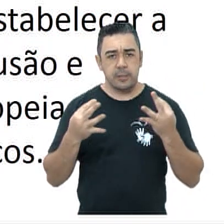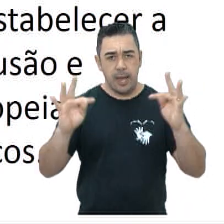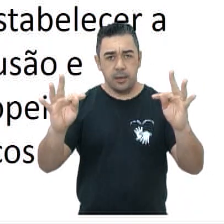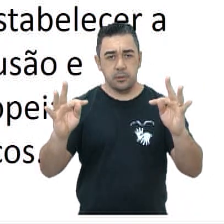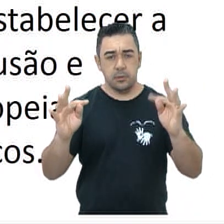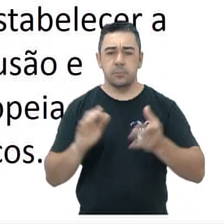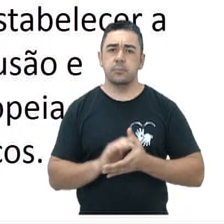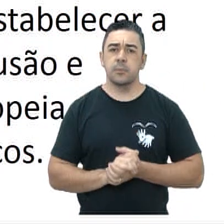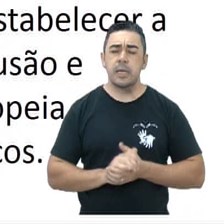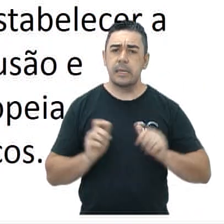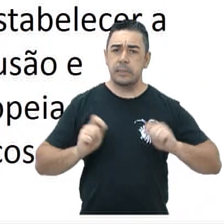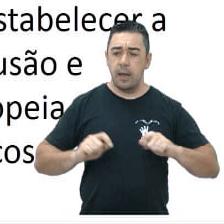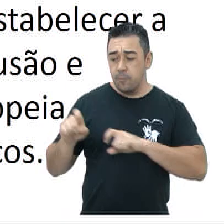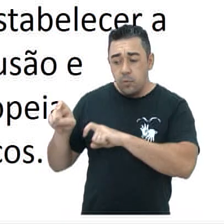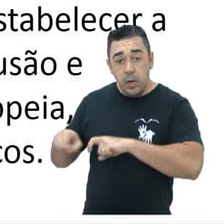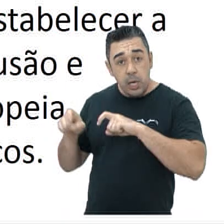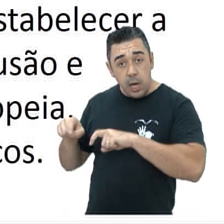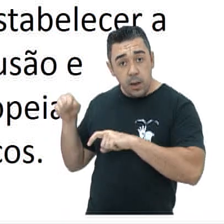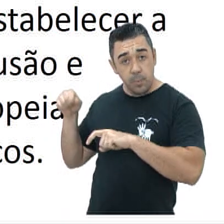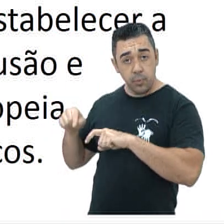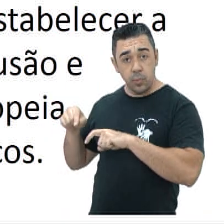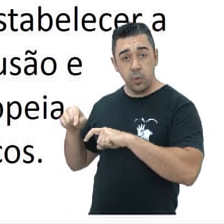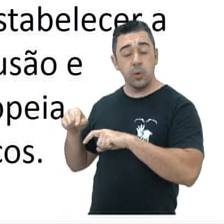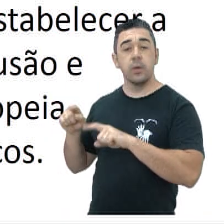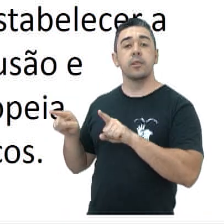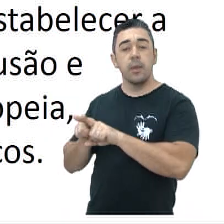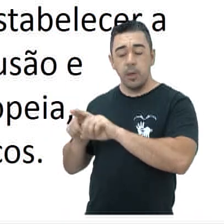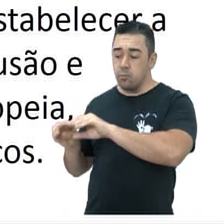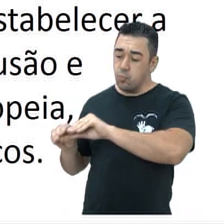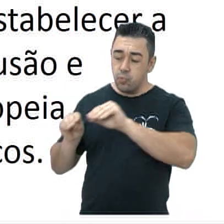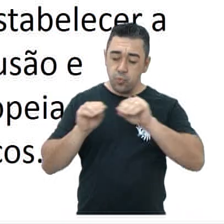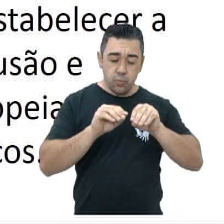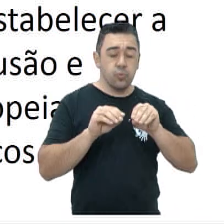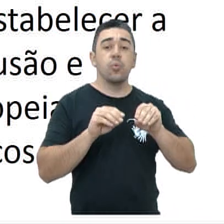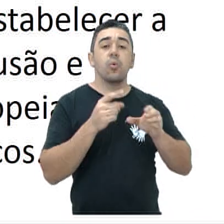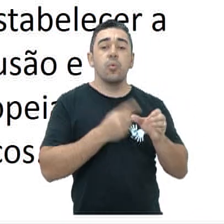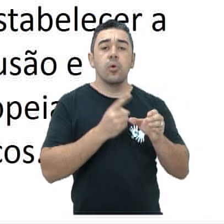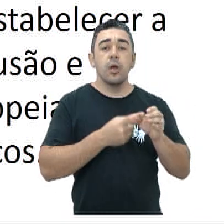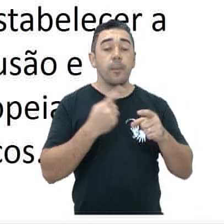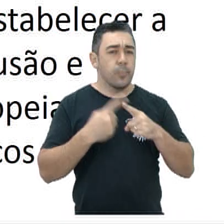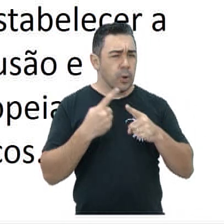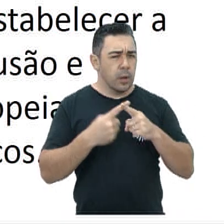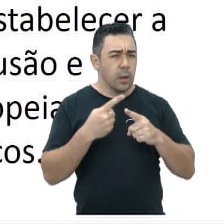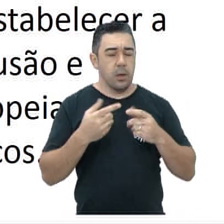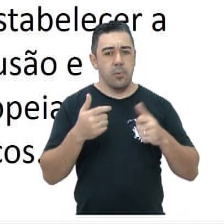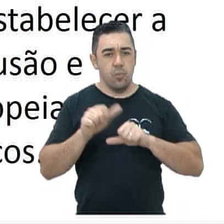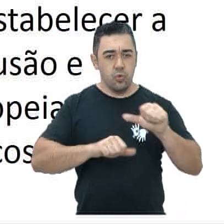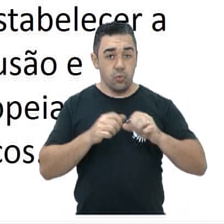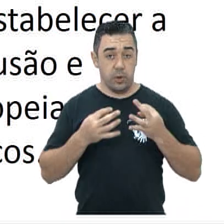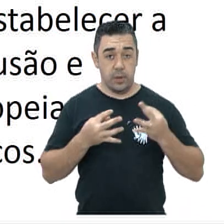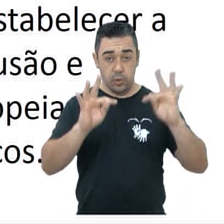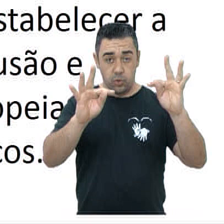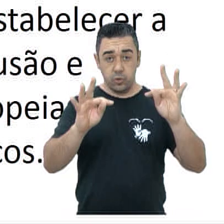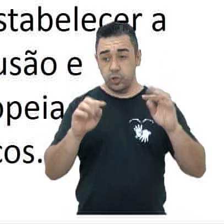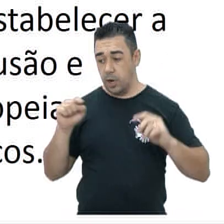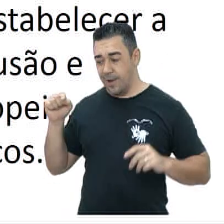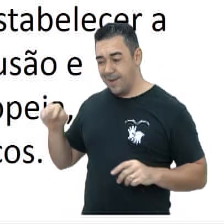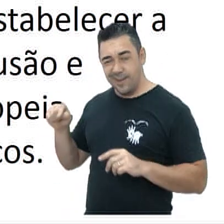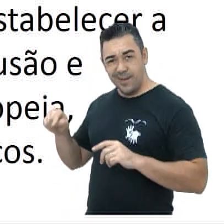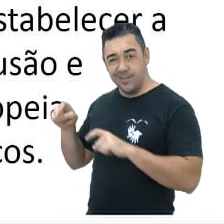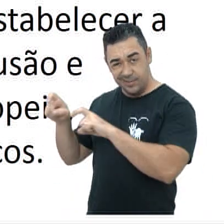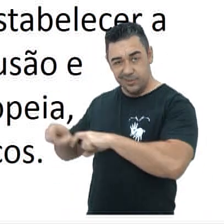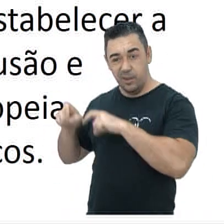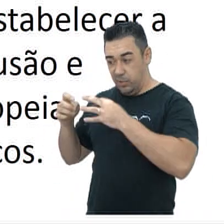que possibilitaram a mudança das pessoas no meio urbano. Por quê? Porque com inovações técnicas no campo possibilitou uma